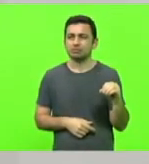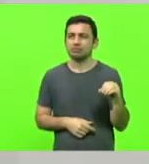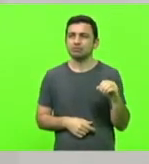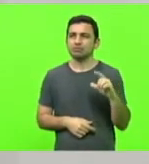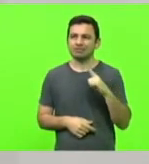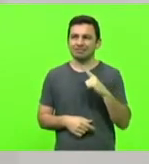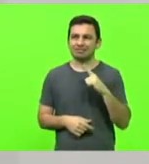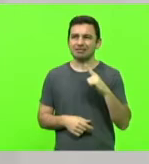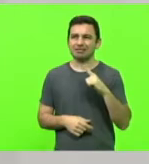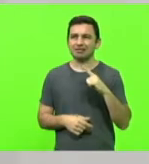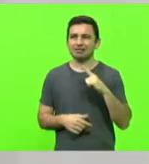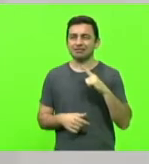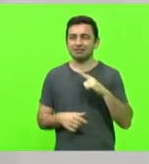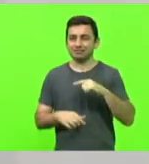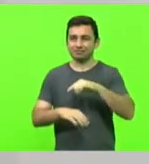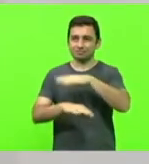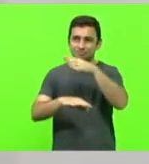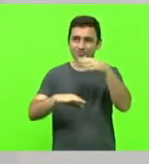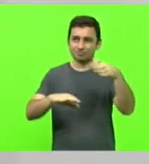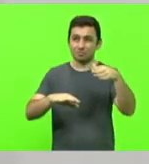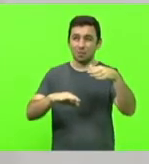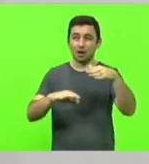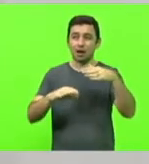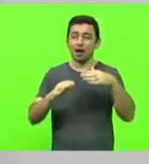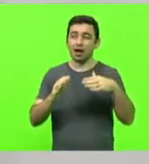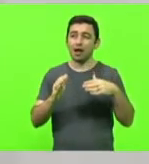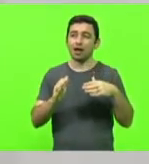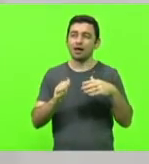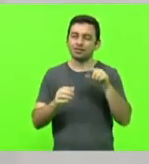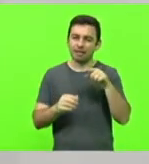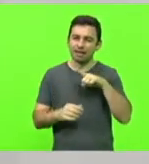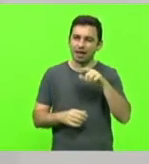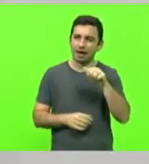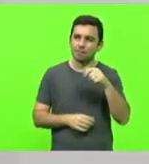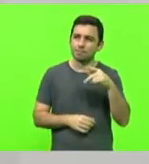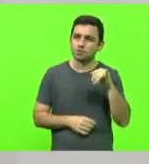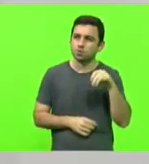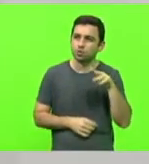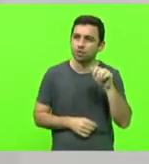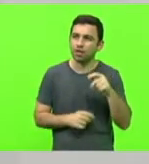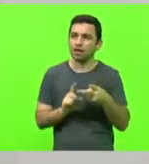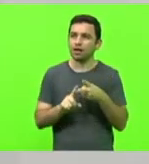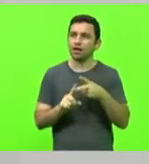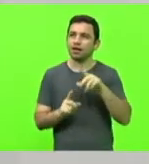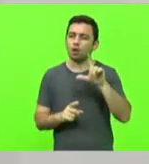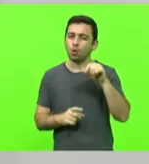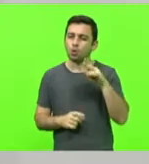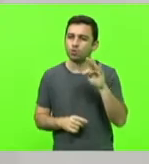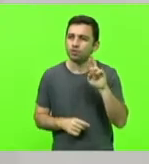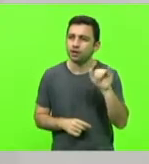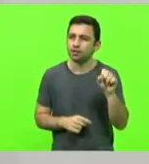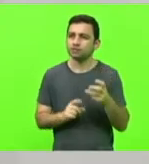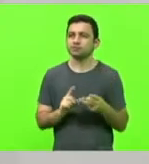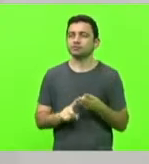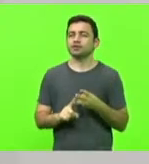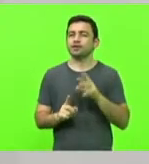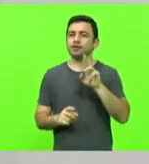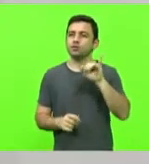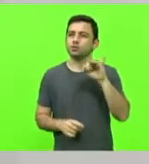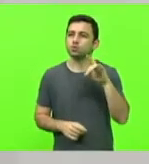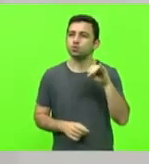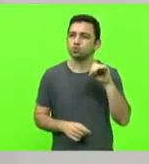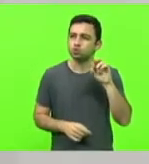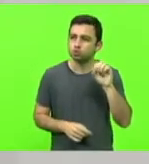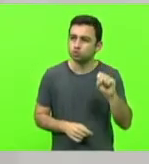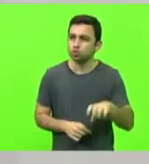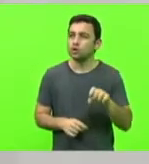né, no Alto Vale, sobretudo, passando a Piúna, Lontras, Ibirama, Rio do Sul, até